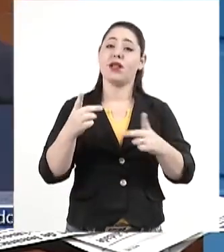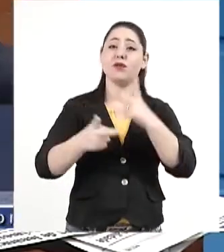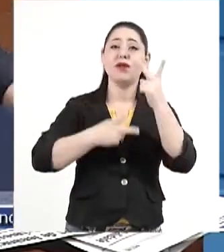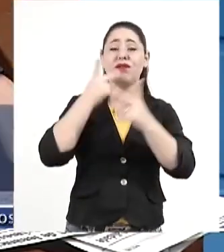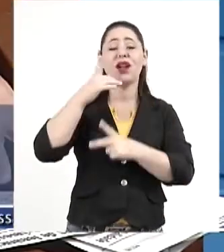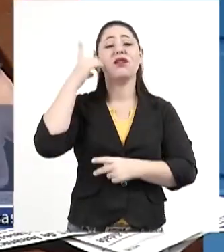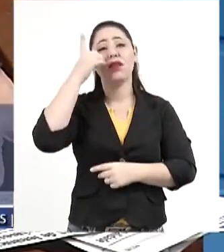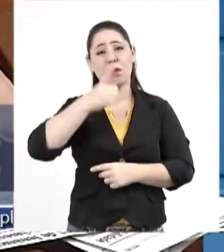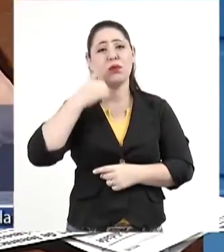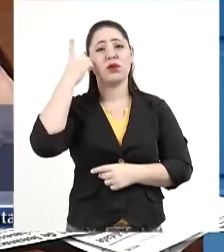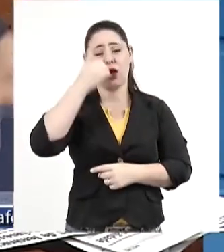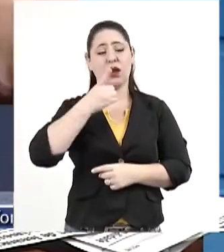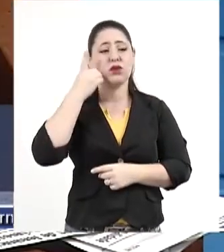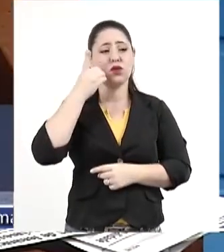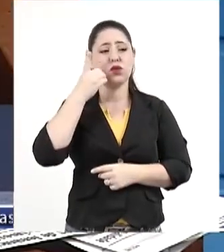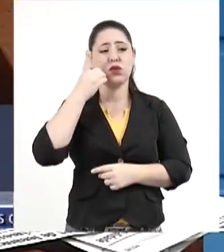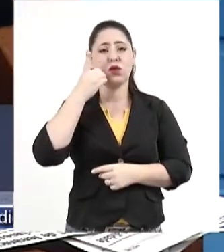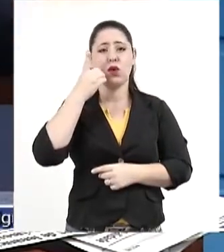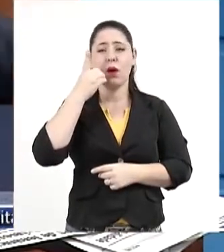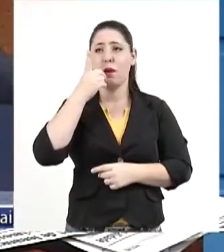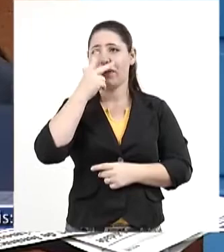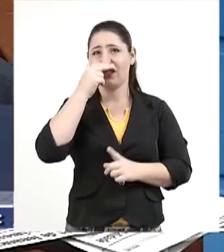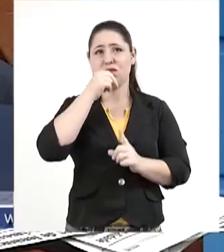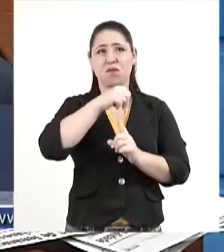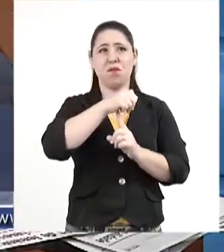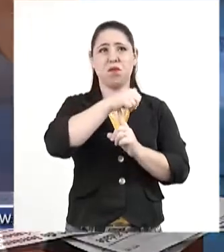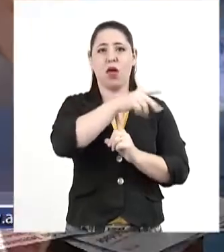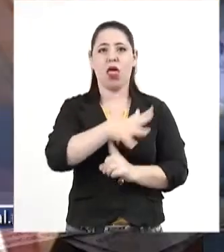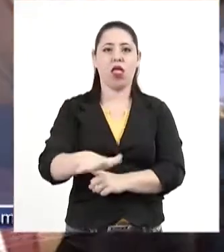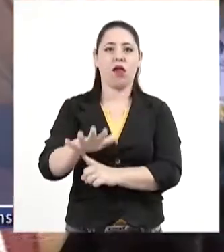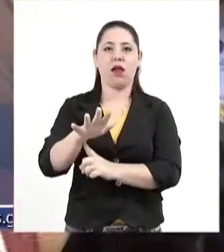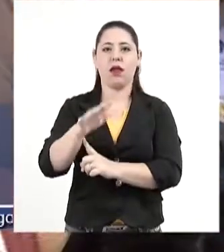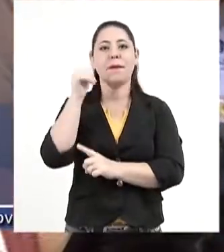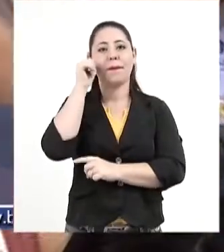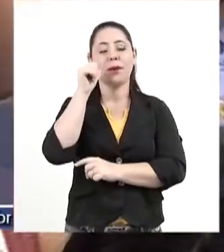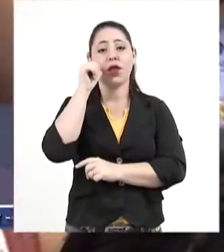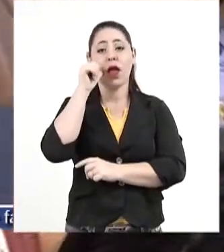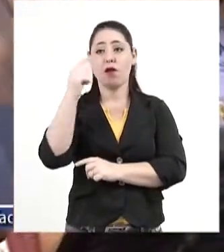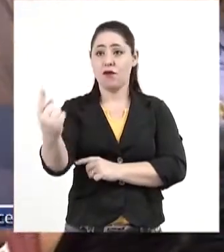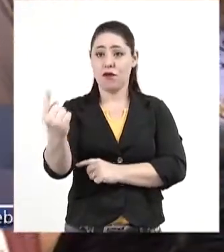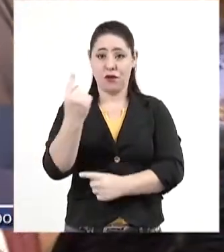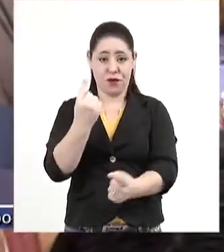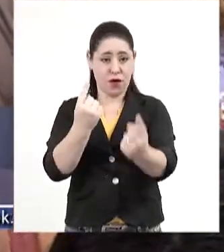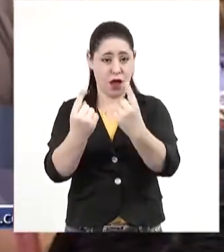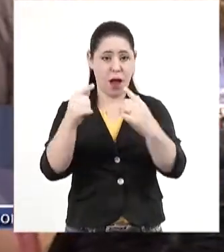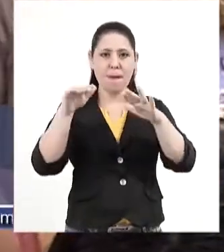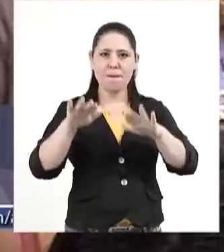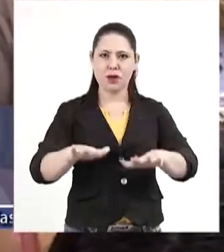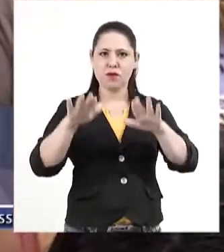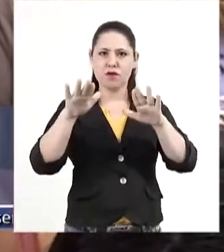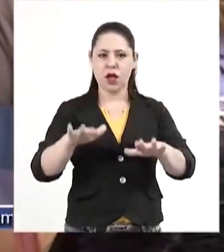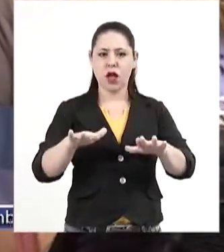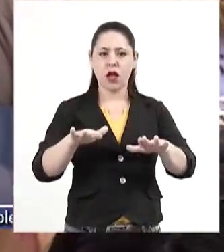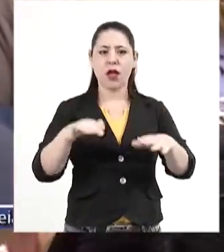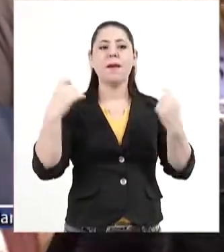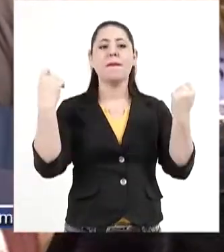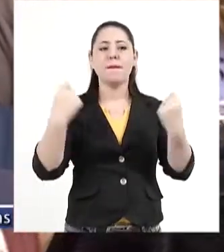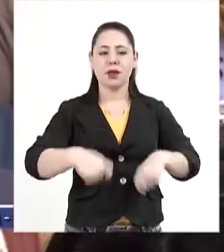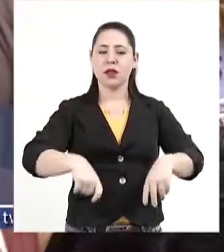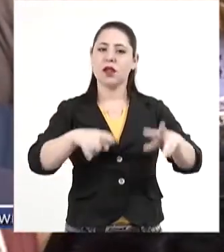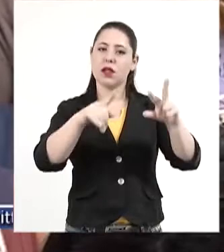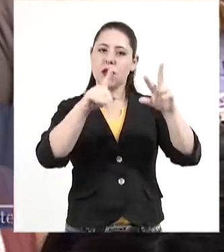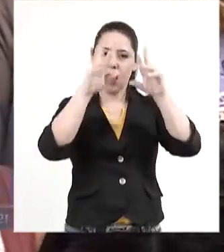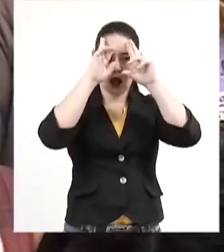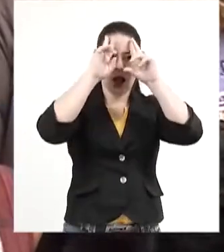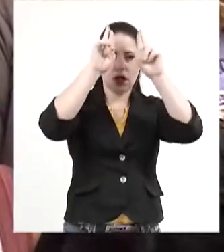colega deputado, ela repercutiu e as mulheres estão aqui se manifestando, e nós temos que